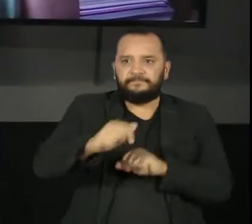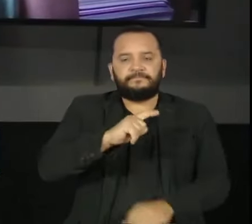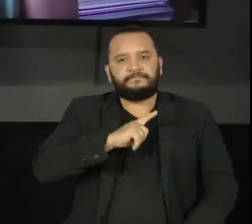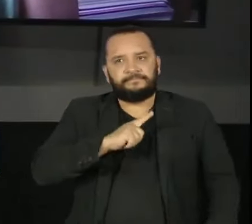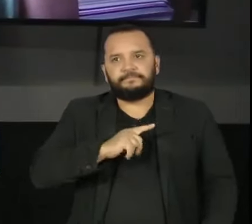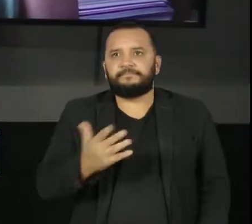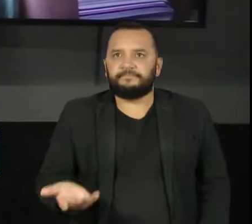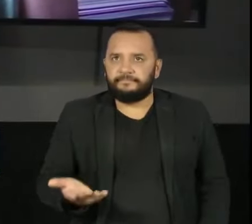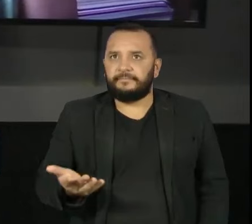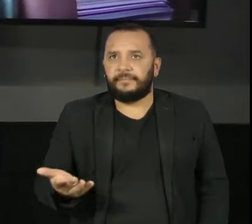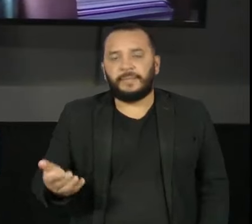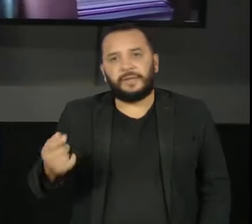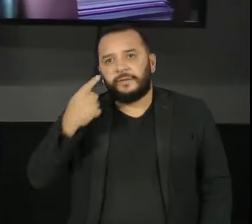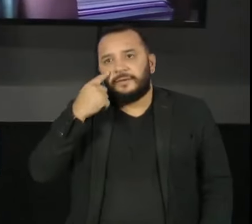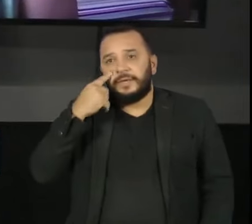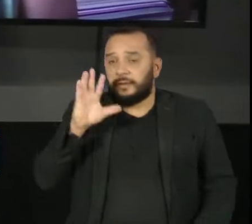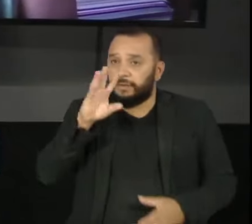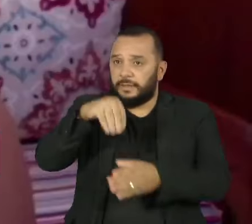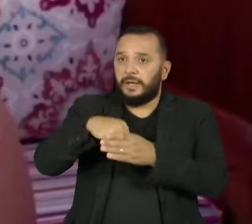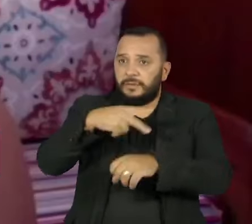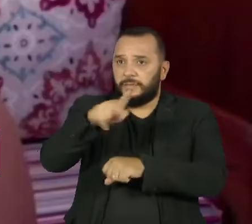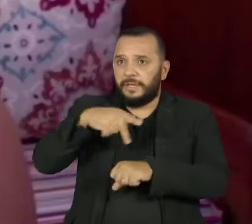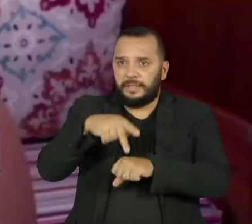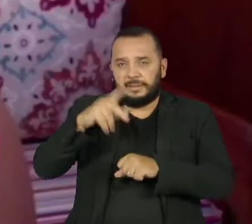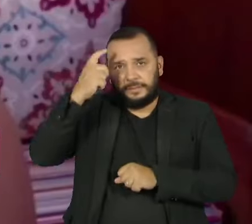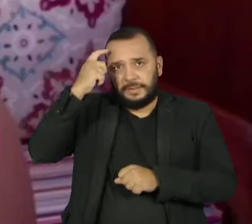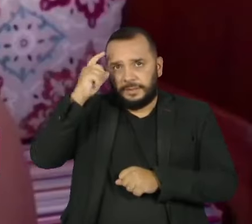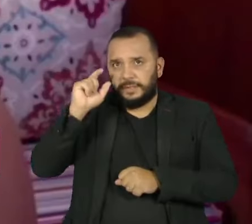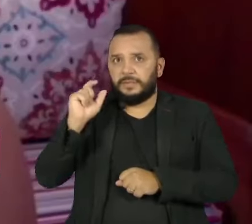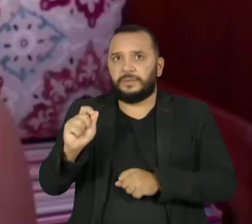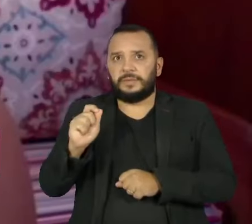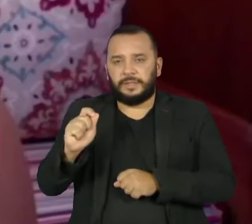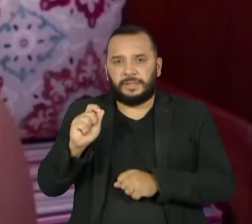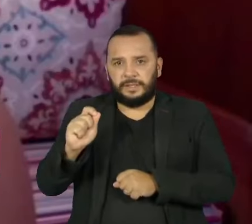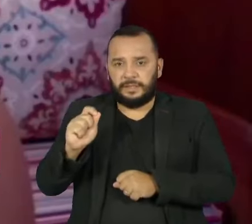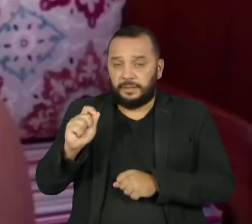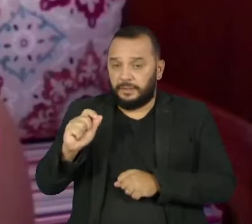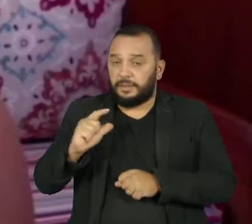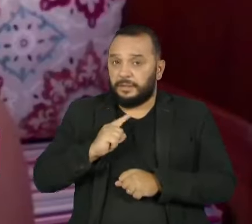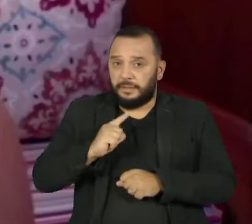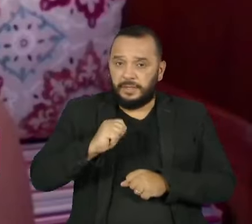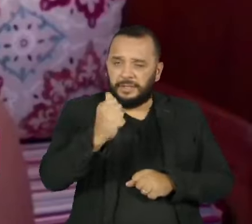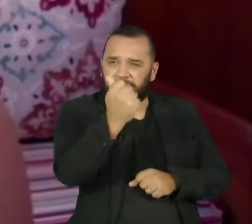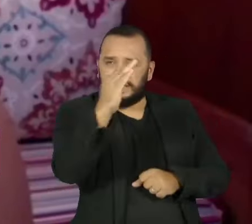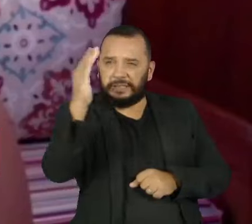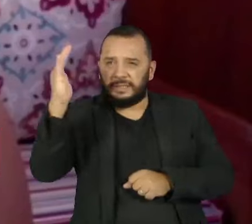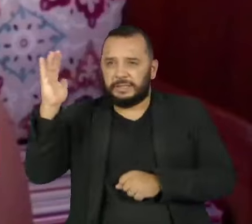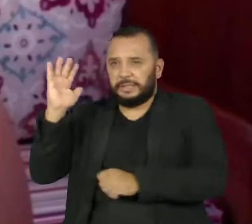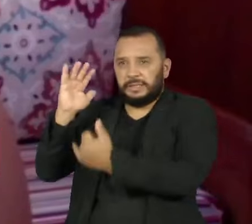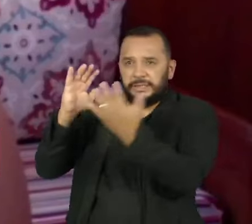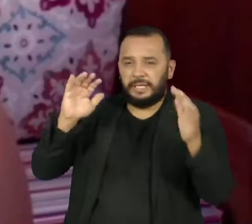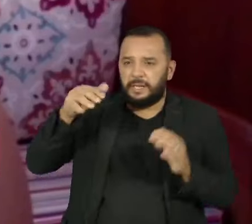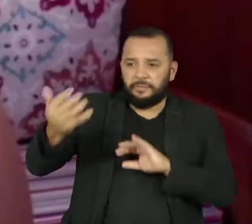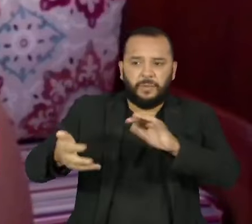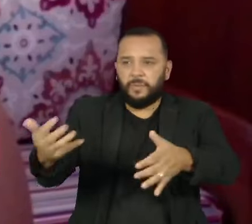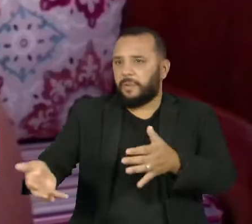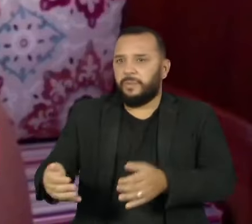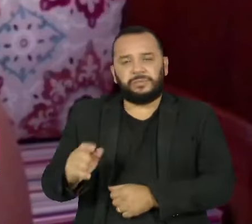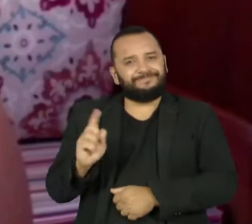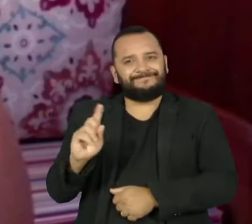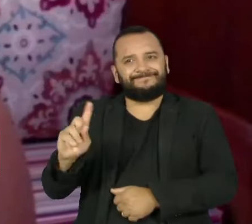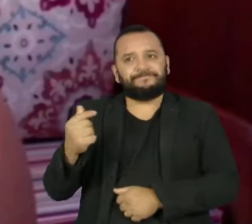dentro do país pensar mesmo em atividades de desmatamento de redução muito grande desmatamento que a gente já tá